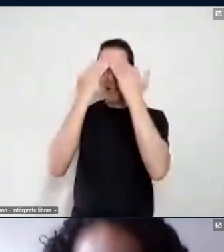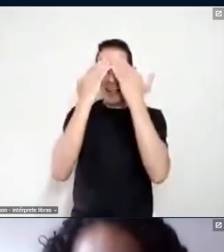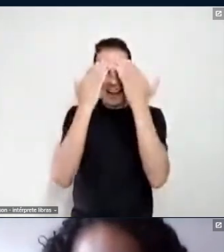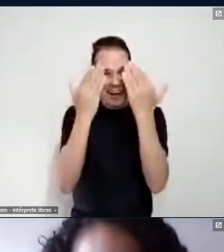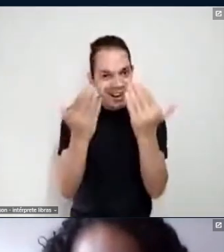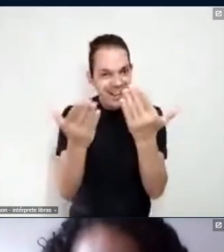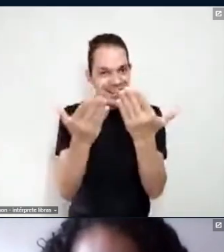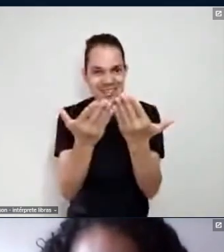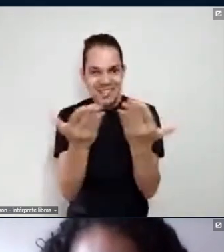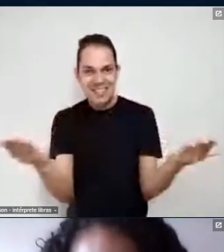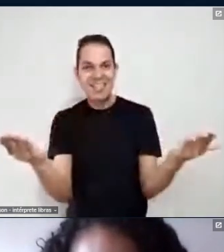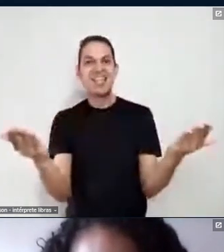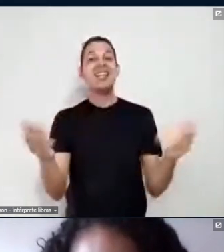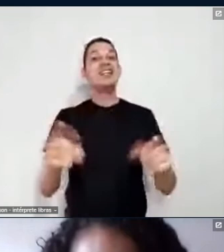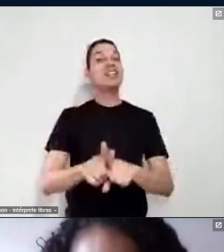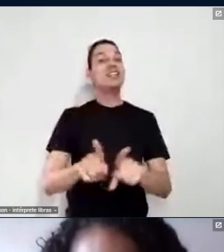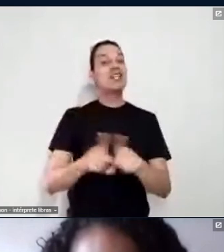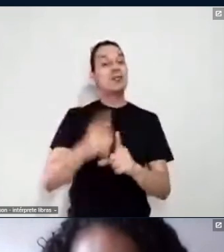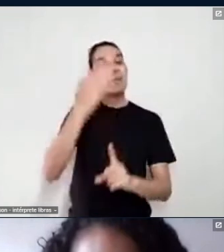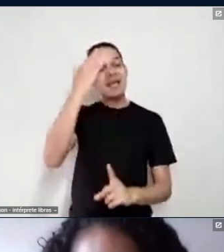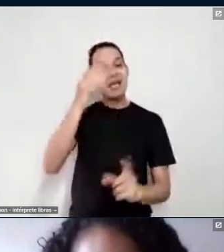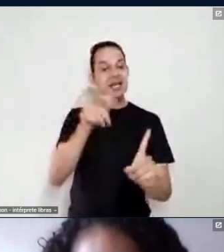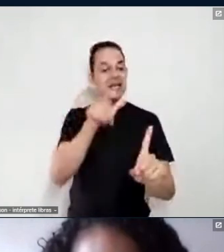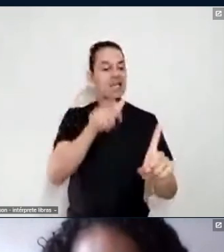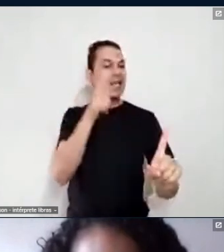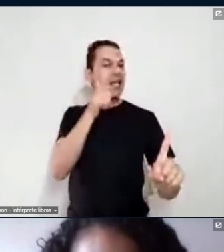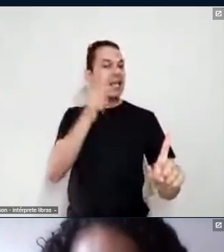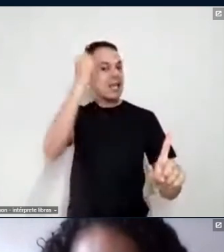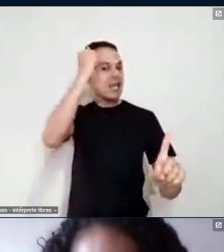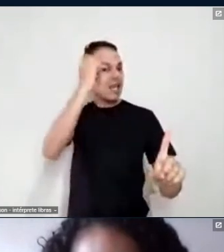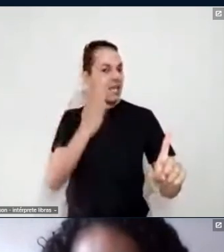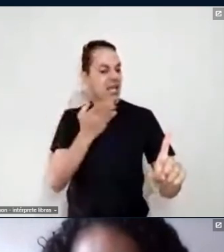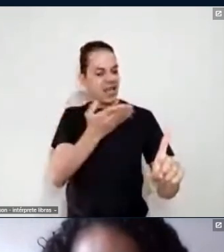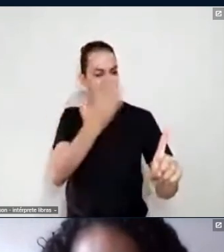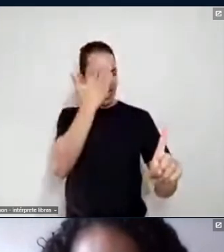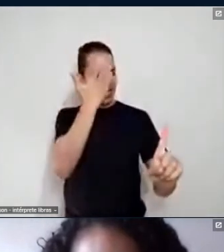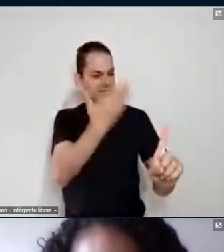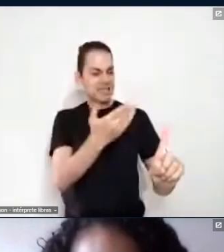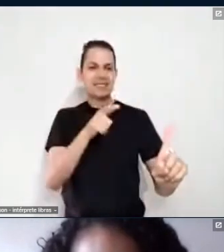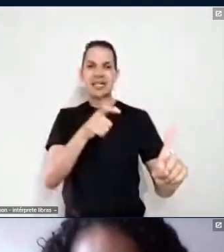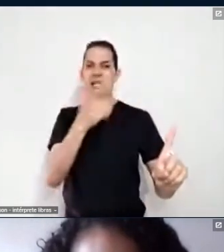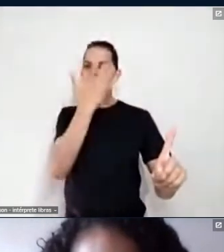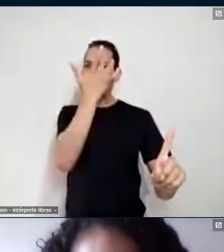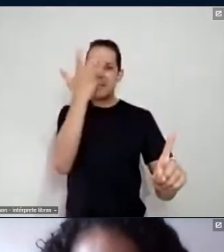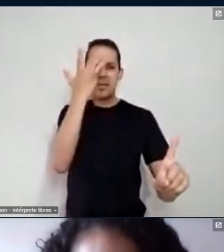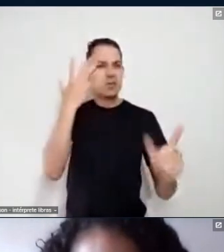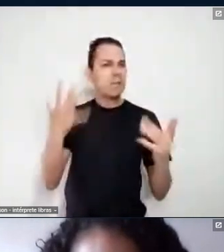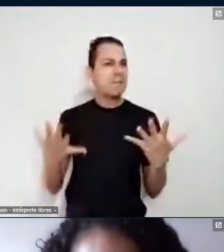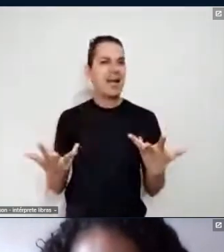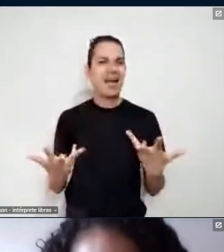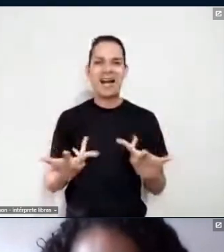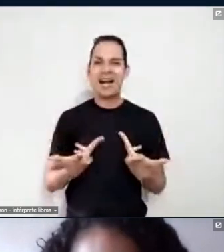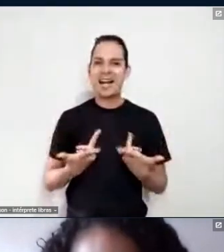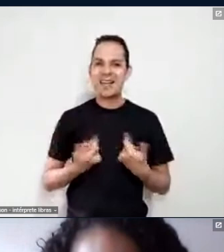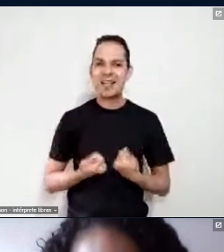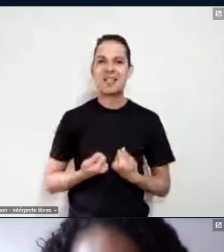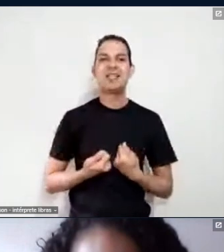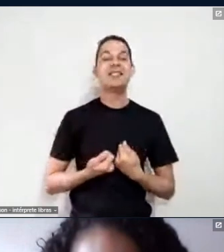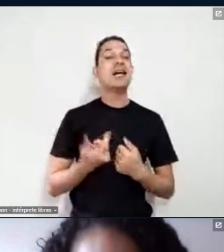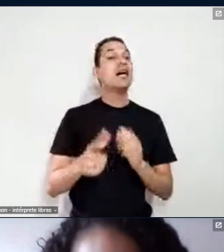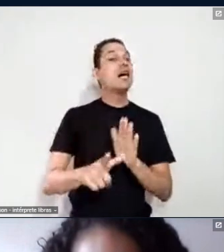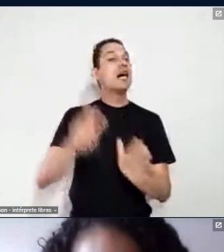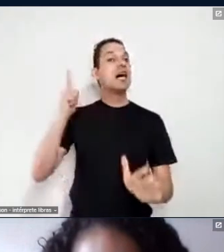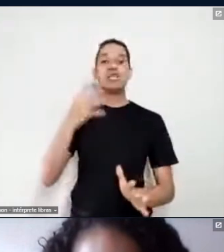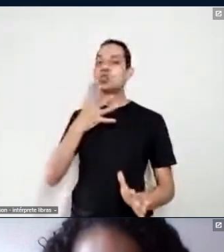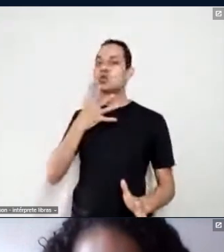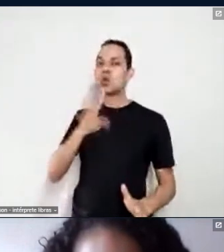e agradecer a Sabine, que é essa pessoa maravilhosa e que eu não conhecia antes